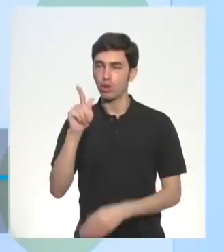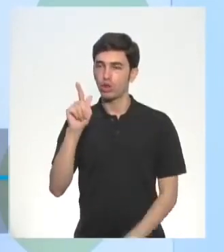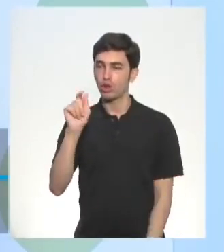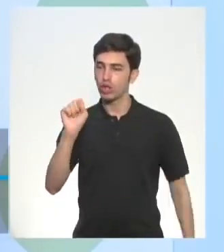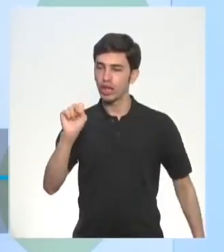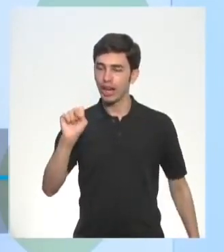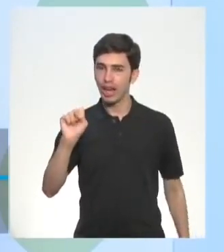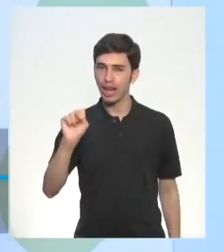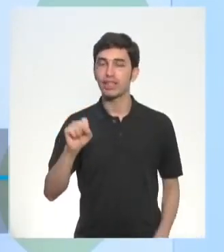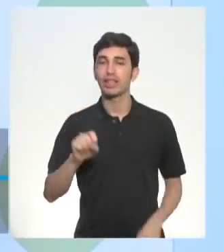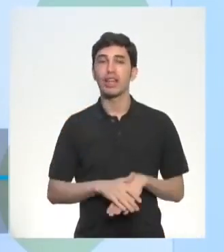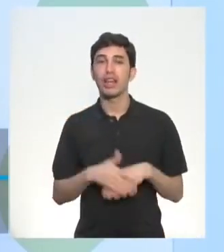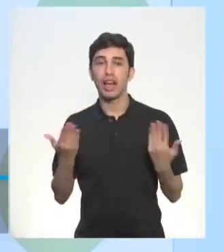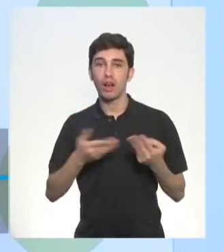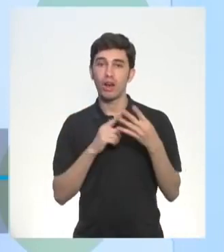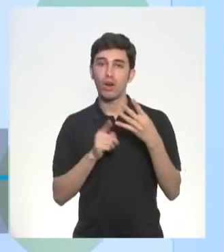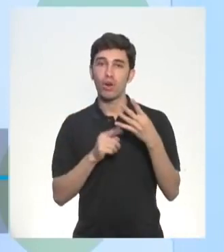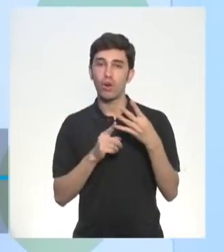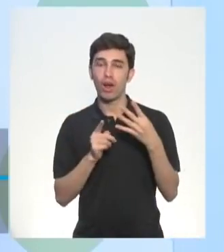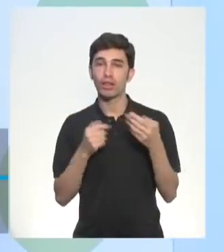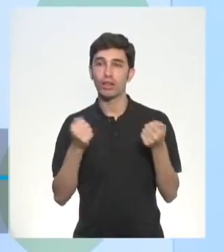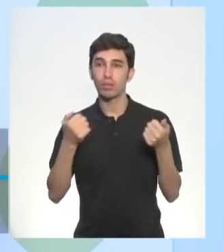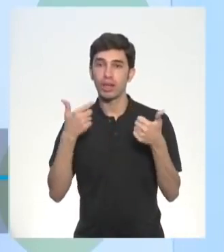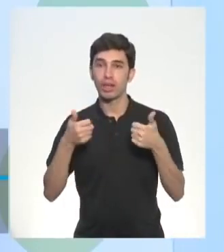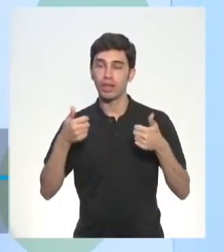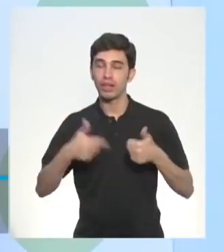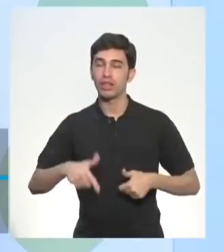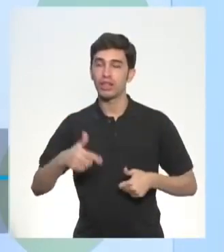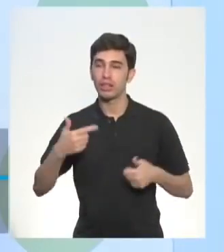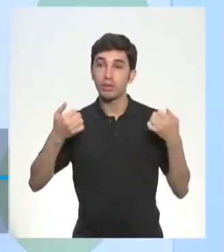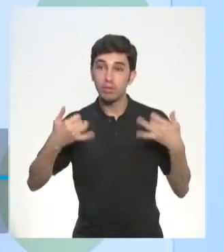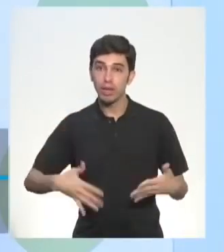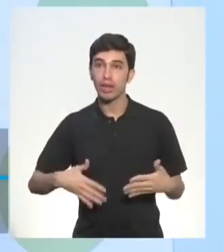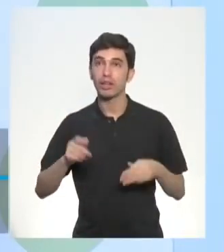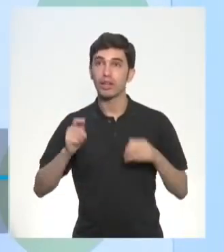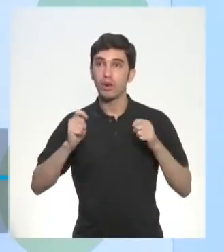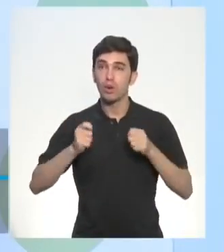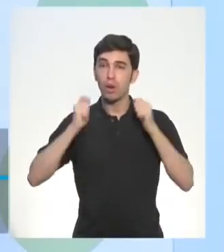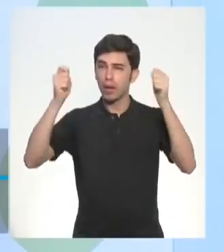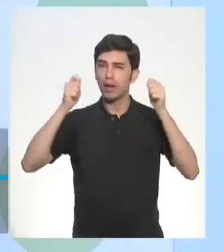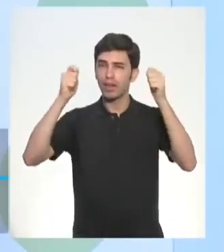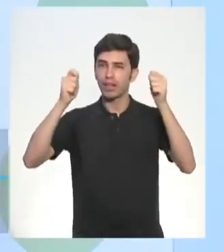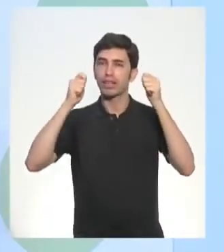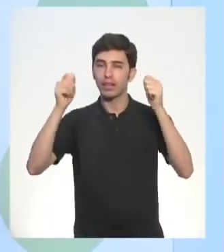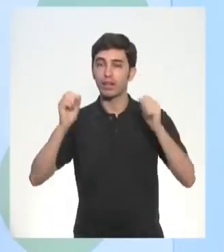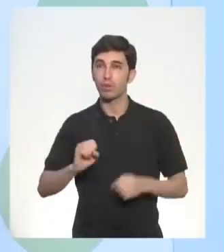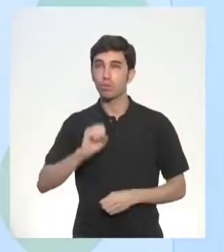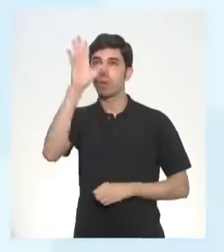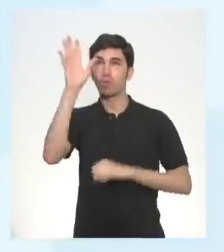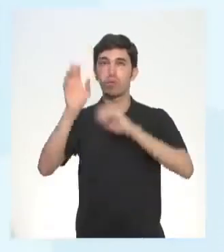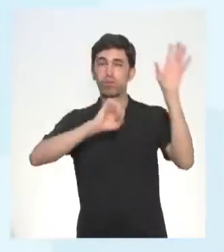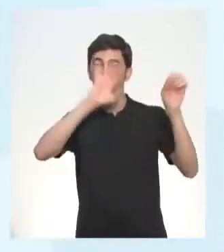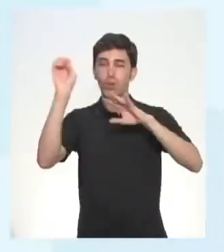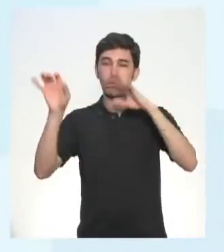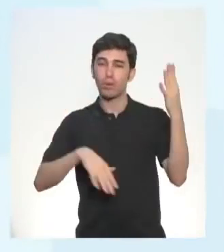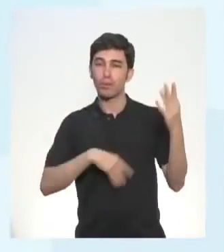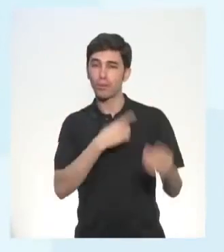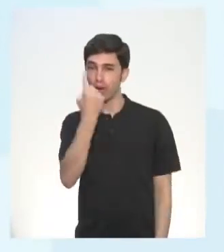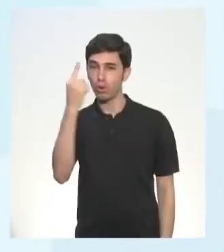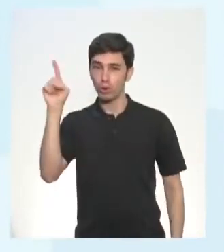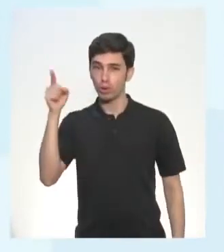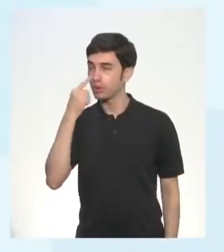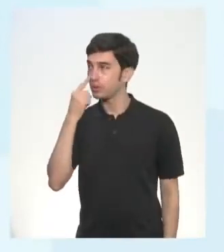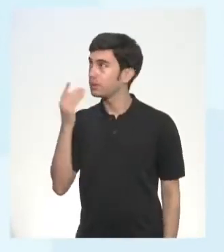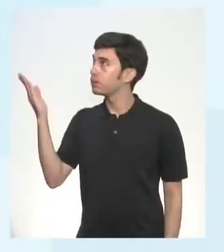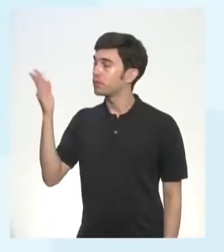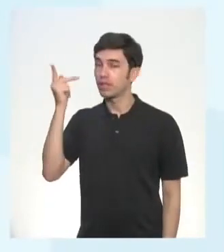outro protesto da Fabiana sobre o estouro de fogos de artifícios. A última carta, vamos lá. São Paulo, 30 de